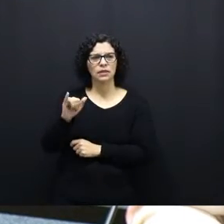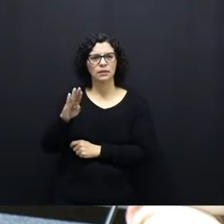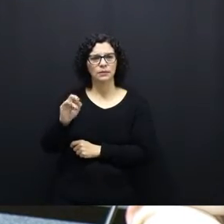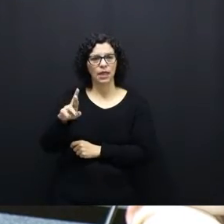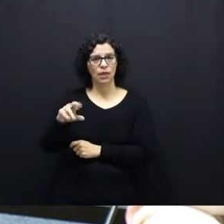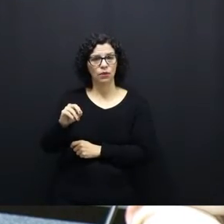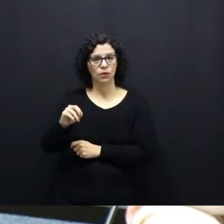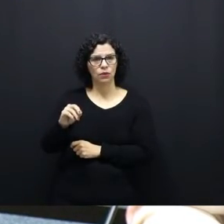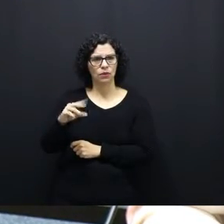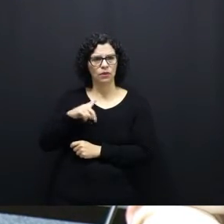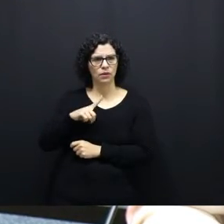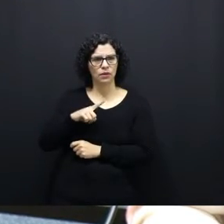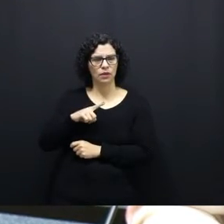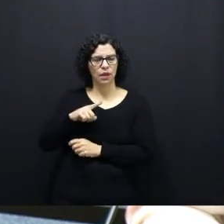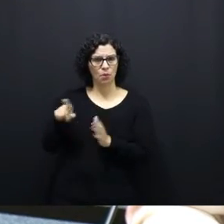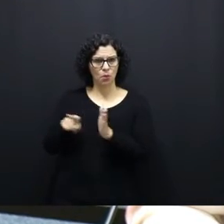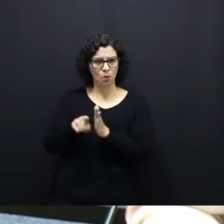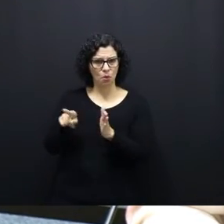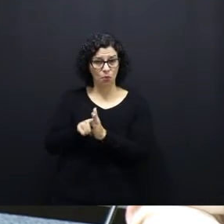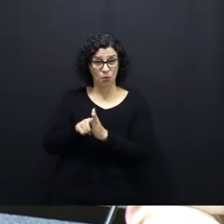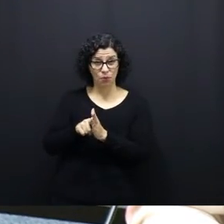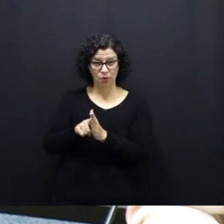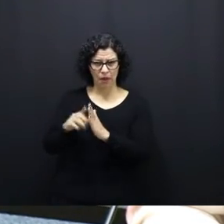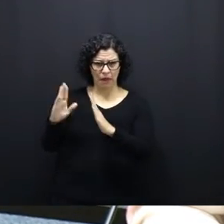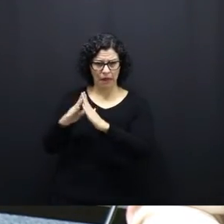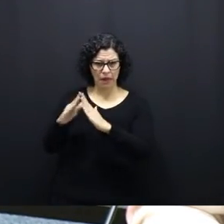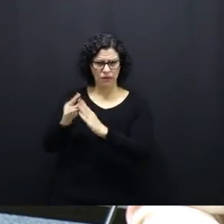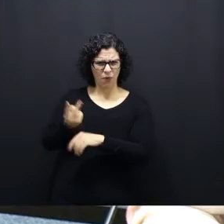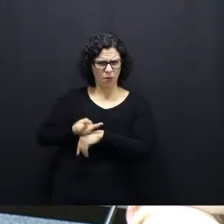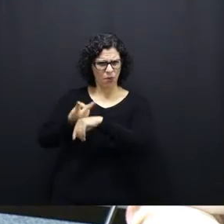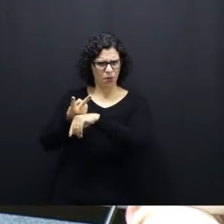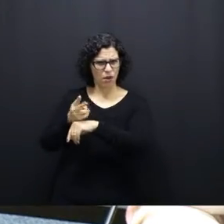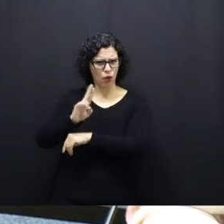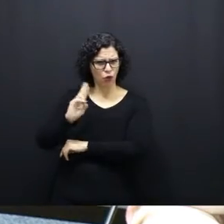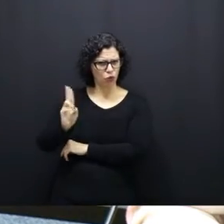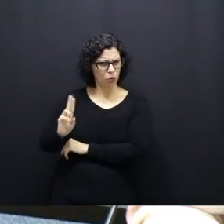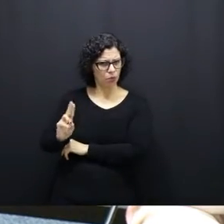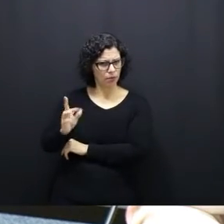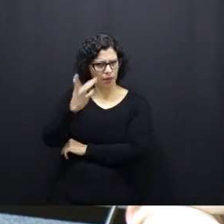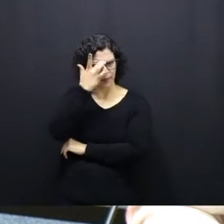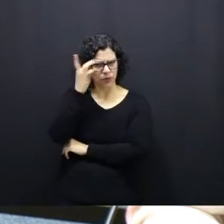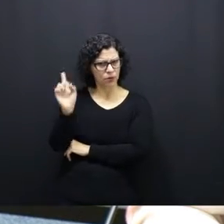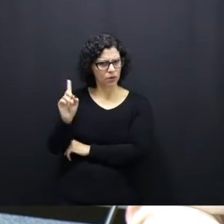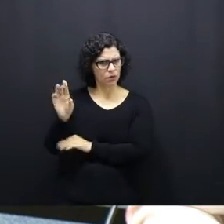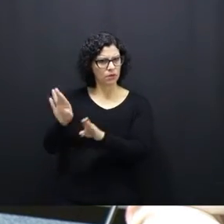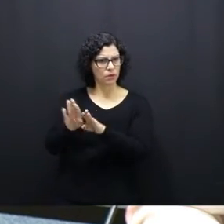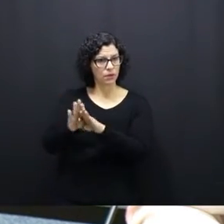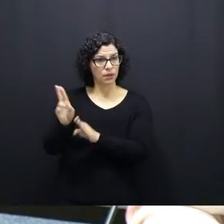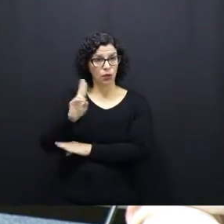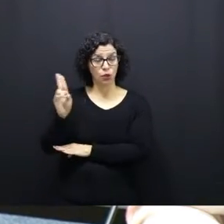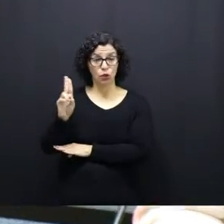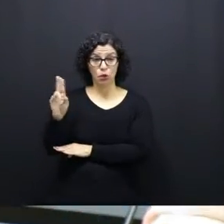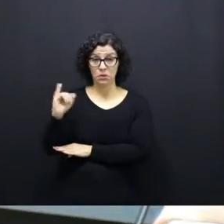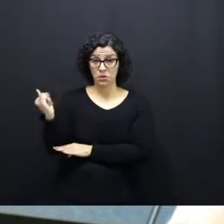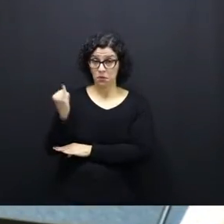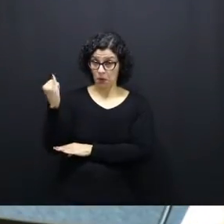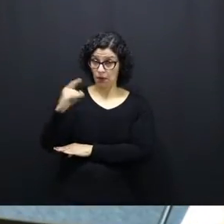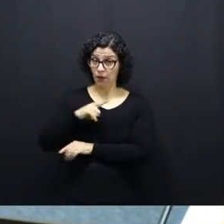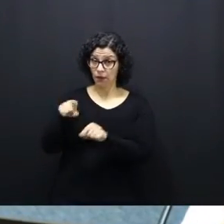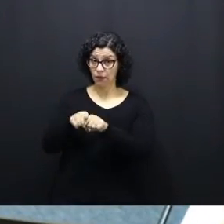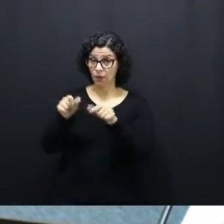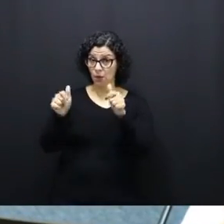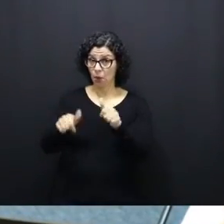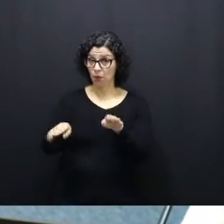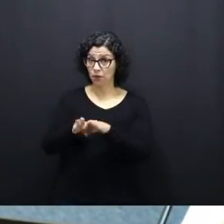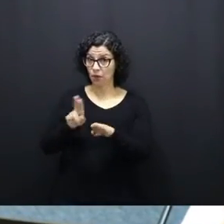que mais louca imóveis para cidade e buscar não quero citar nomes aqui sobre o nome importantíssimo na nossa cidade aonde